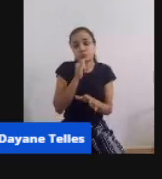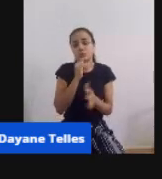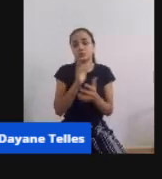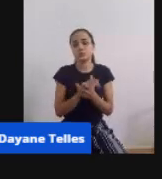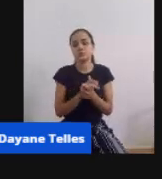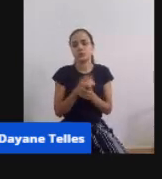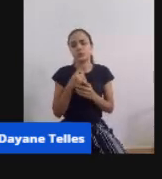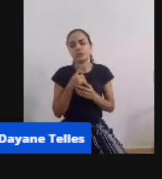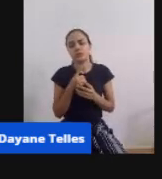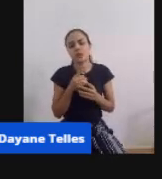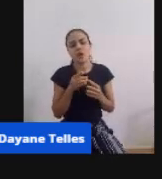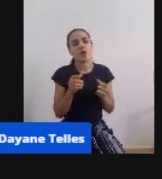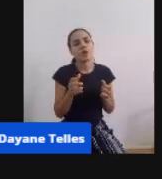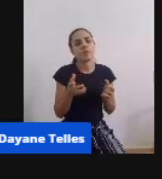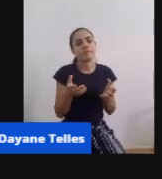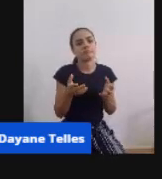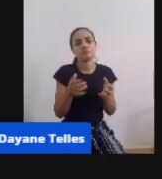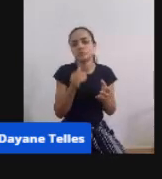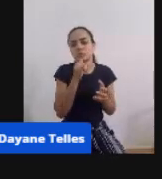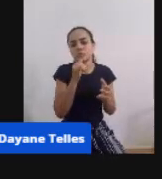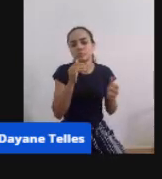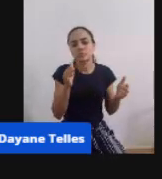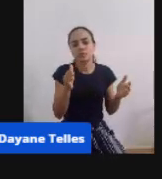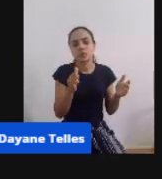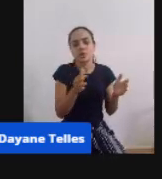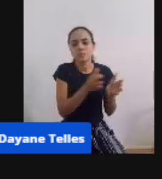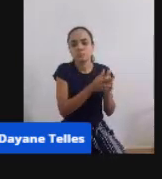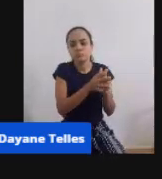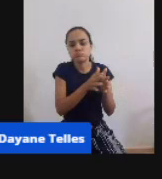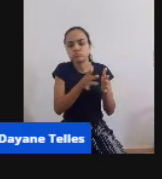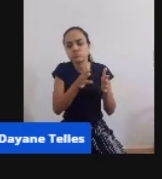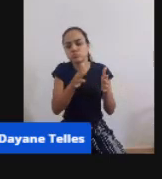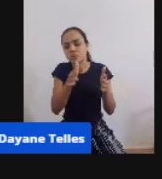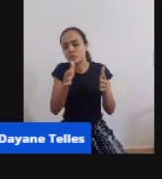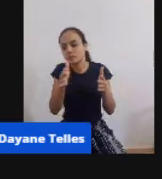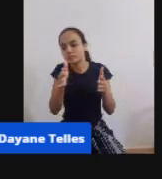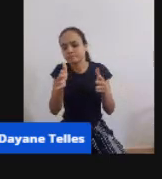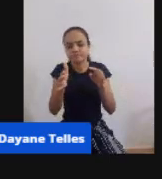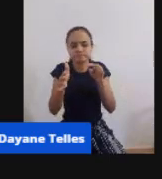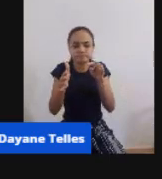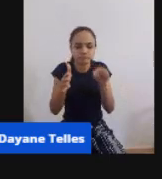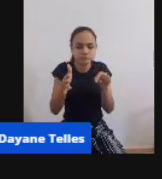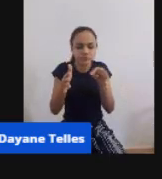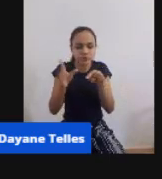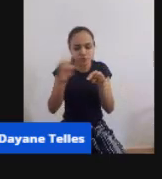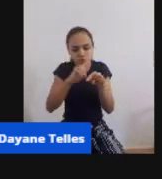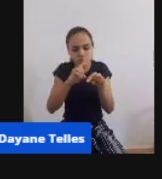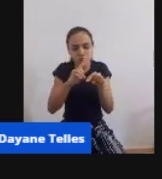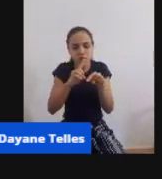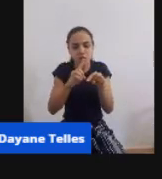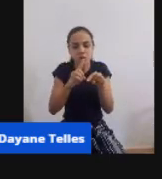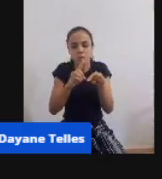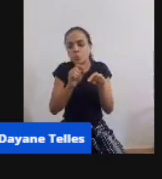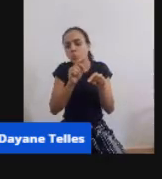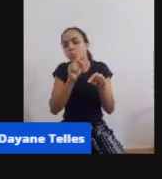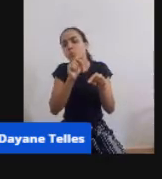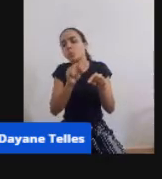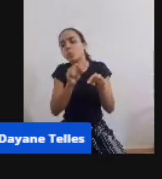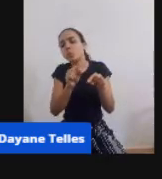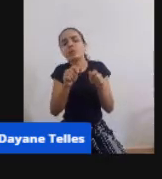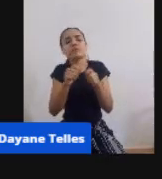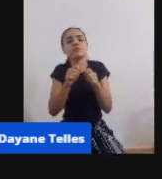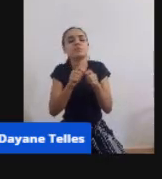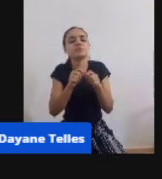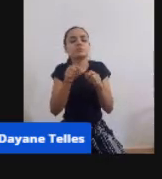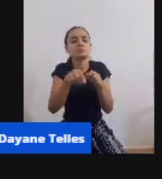eu quero identificar o que eu vou fazer em cada data dessa. Então, eu posso pegar e já separar nesse modelo